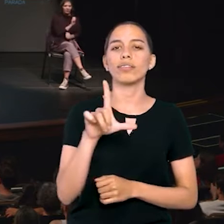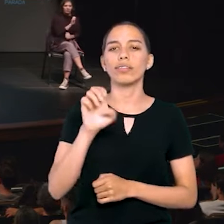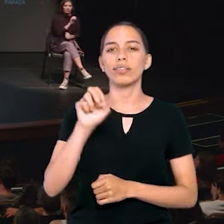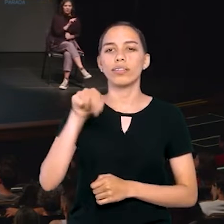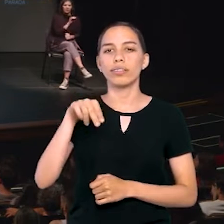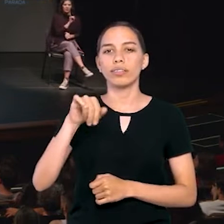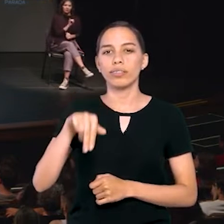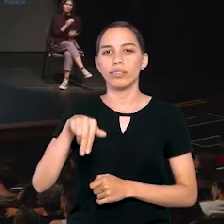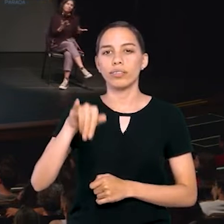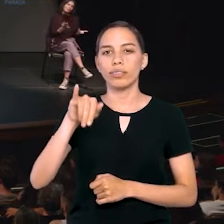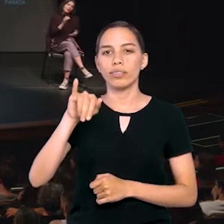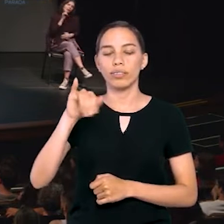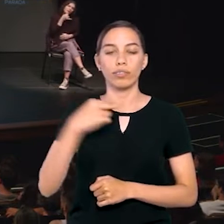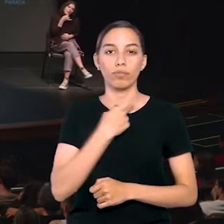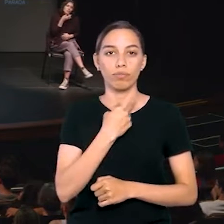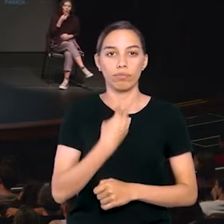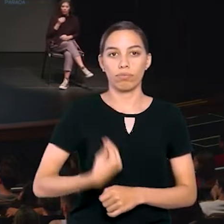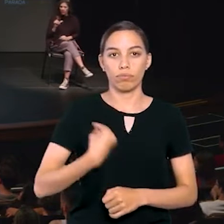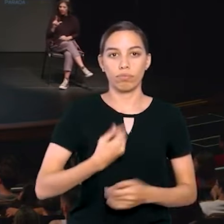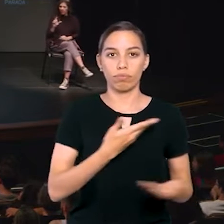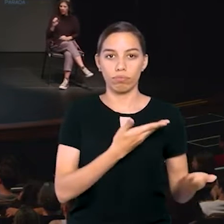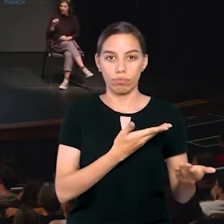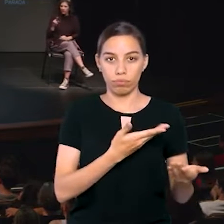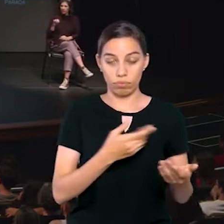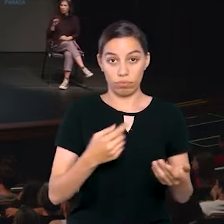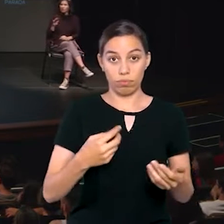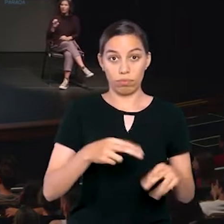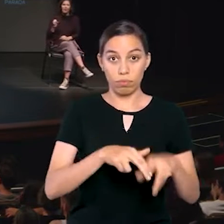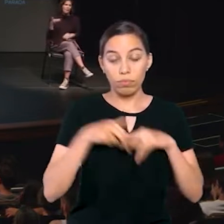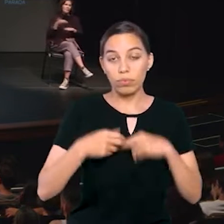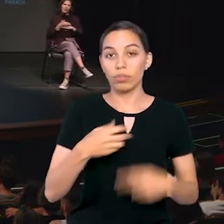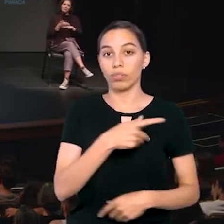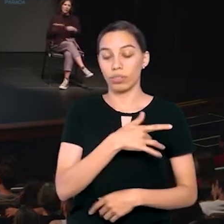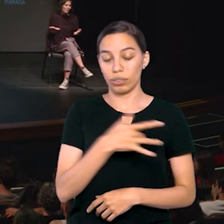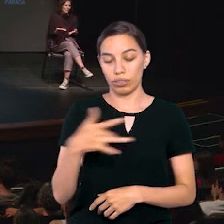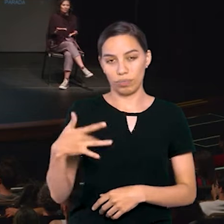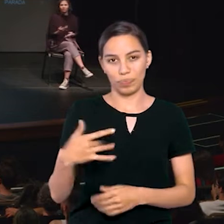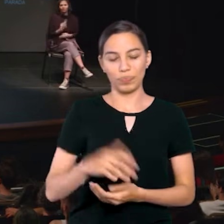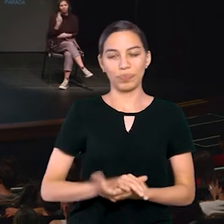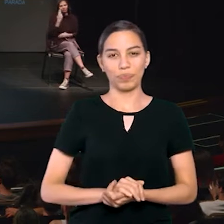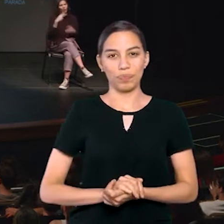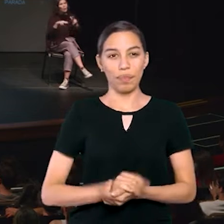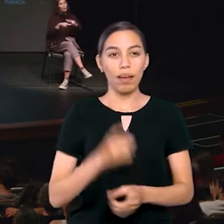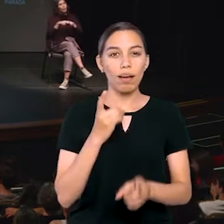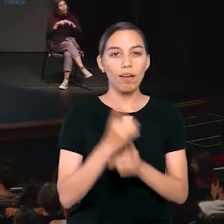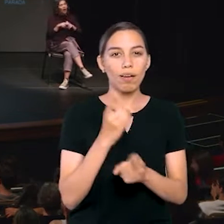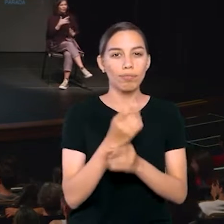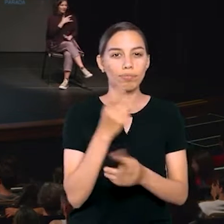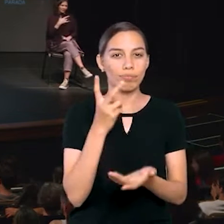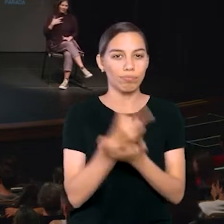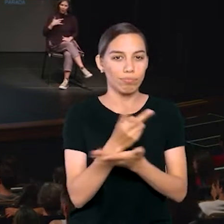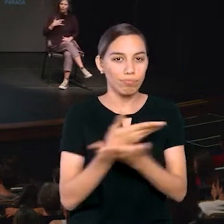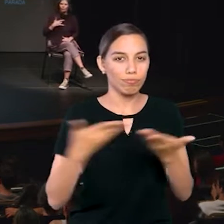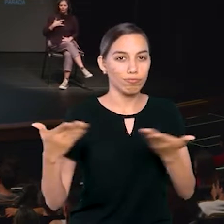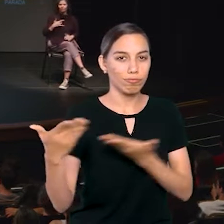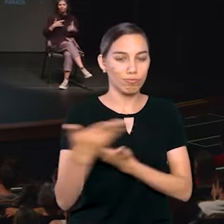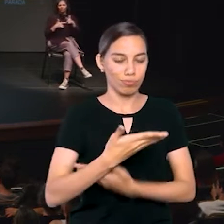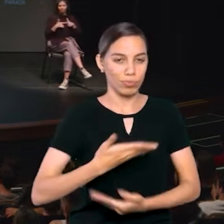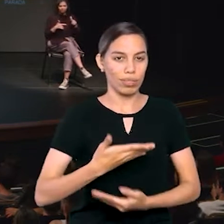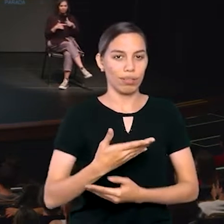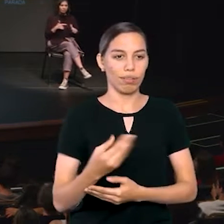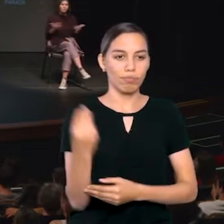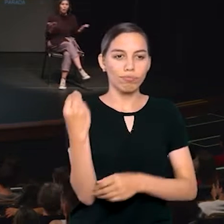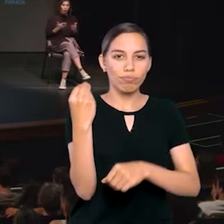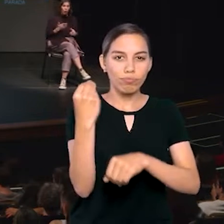Lenine, que estaria no encontro de hoje, não poderá participar por questões de saúde. Os encontros do Sempre um Papo são gravados